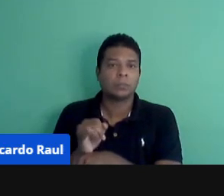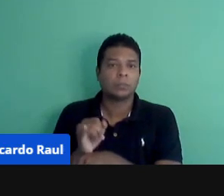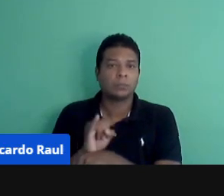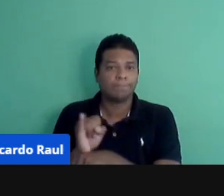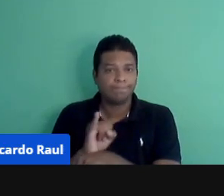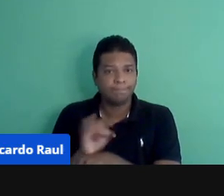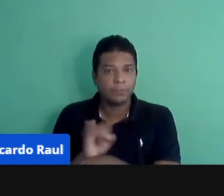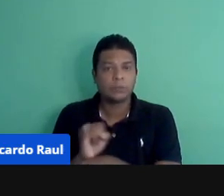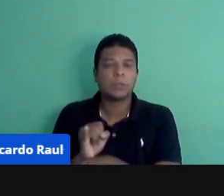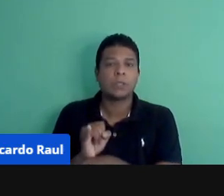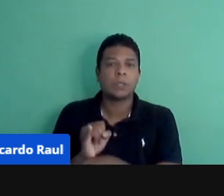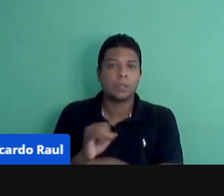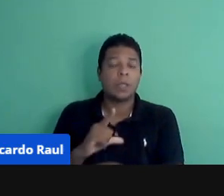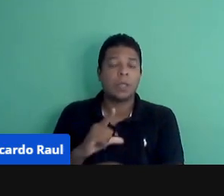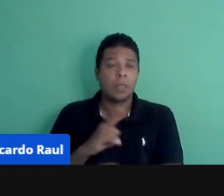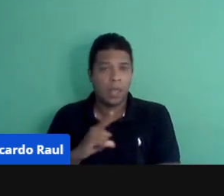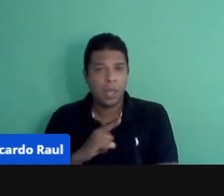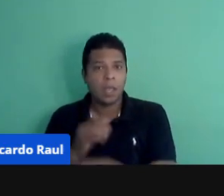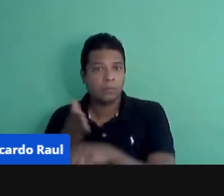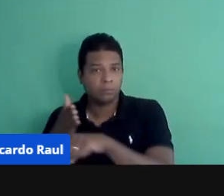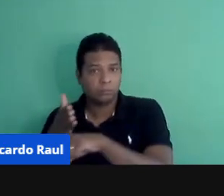os alunos eles têm acesso,